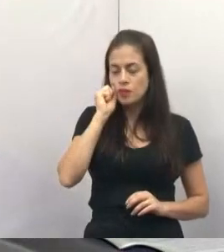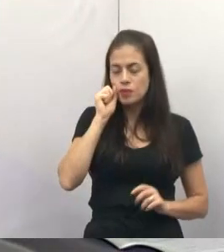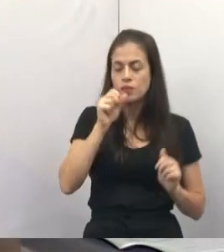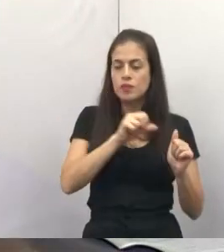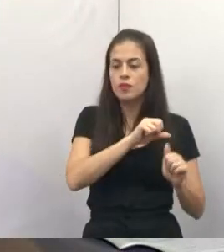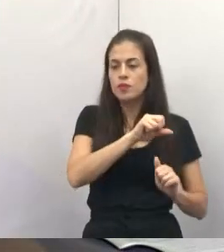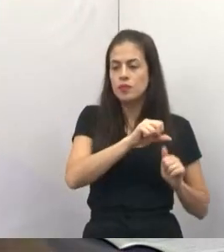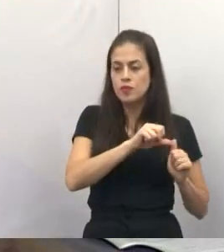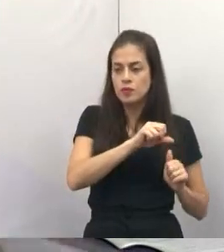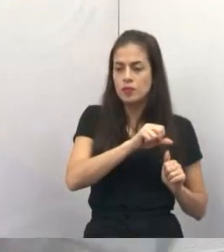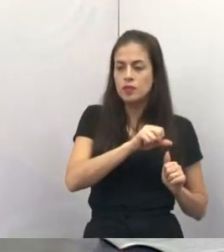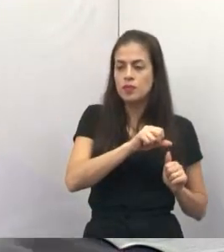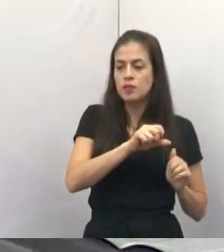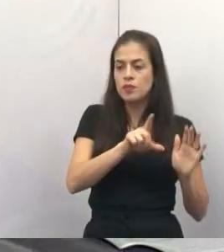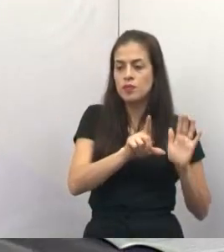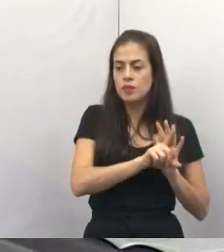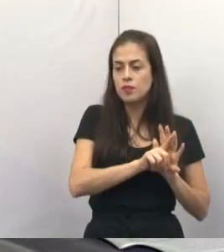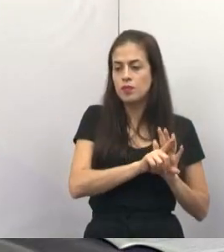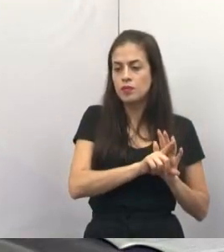de 2006,